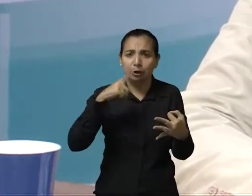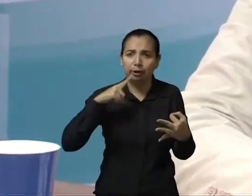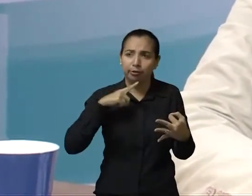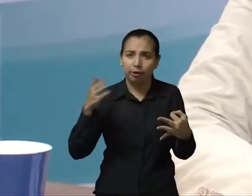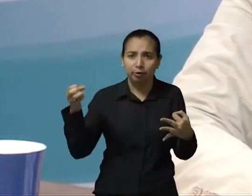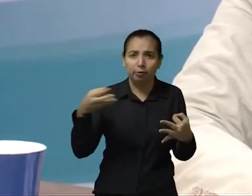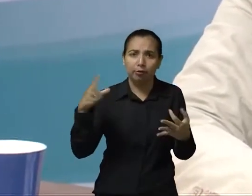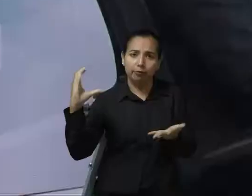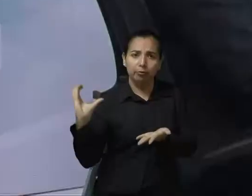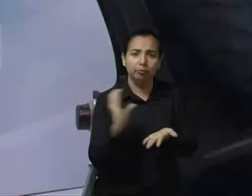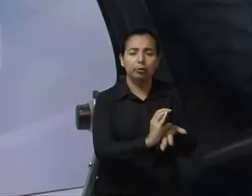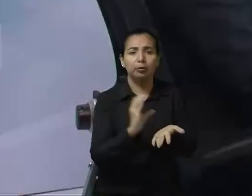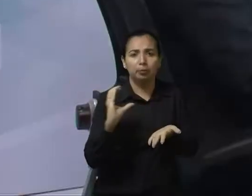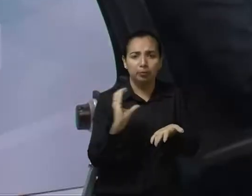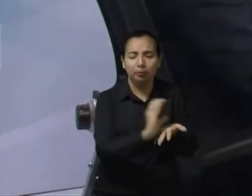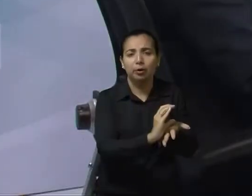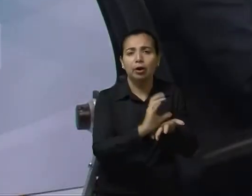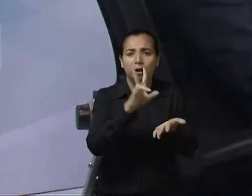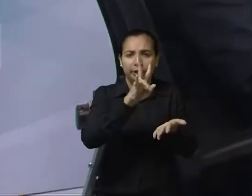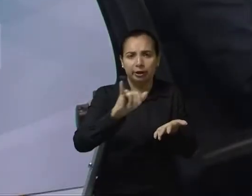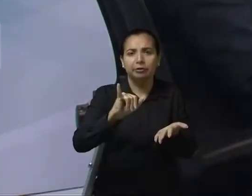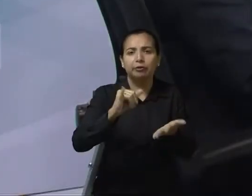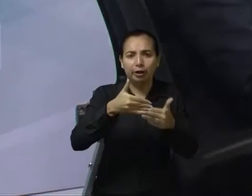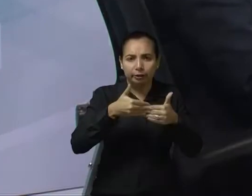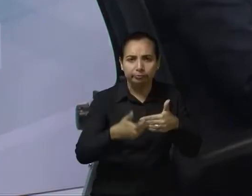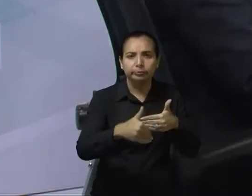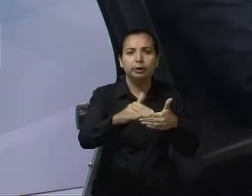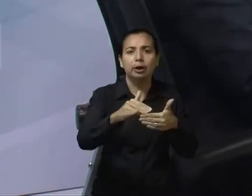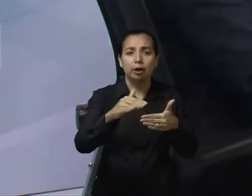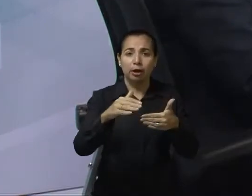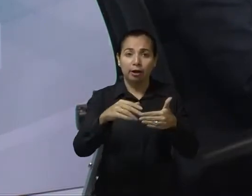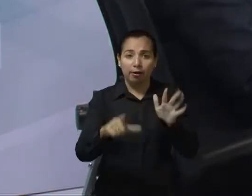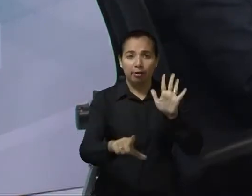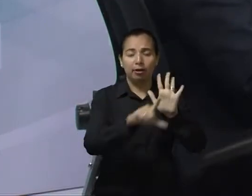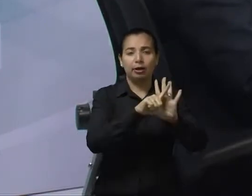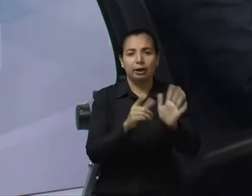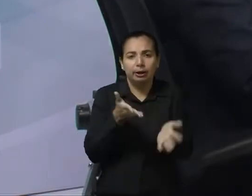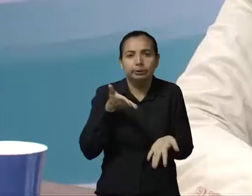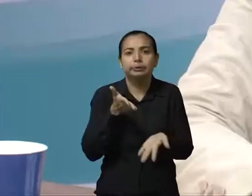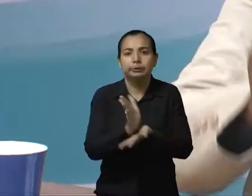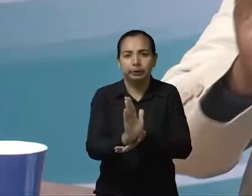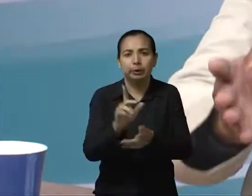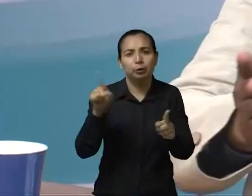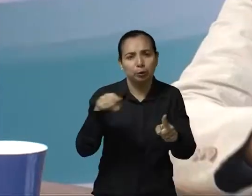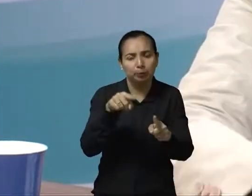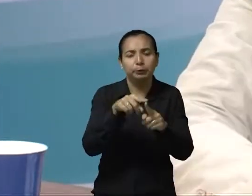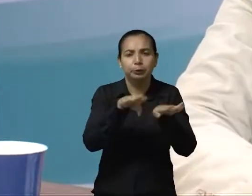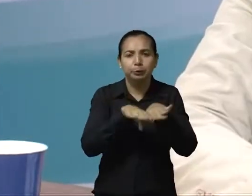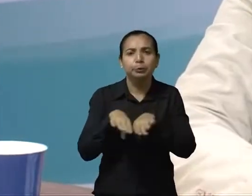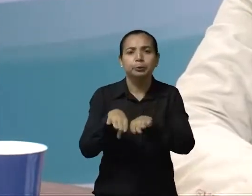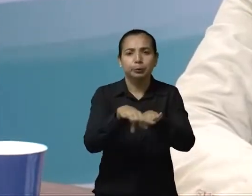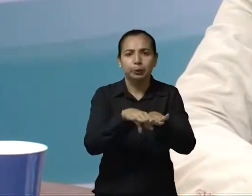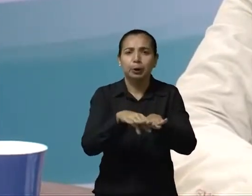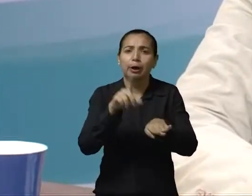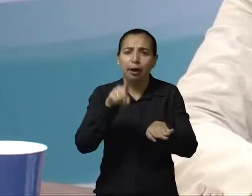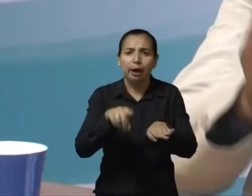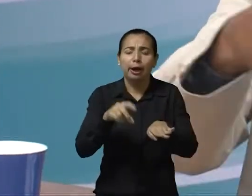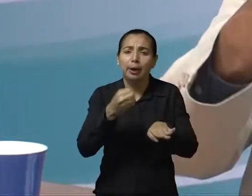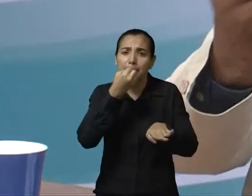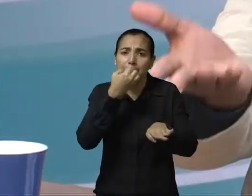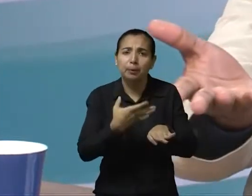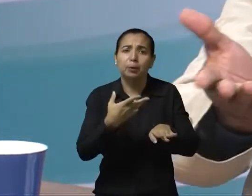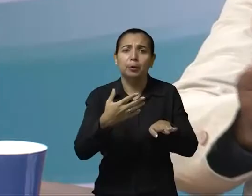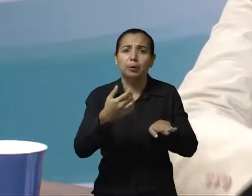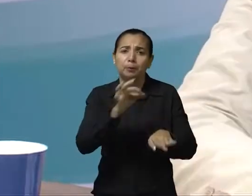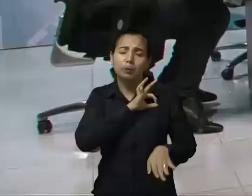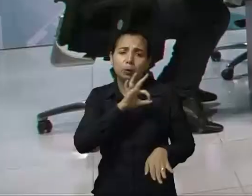ser conseguidos à medida de que se regulamentar esse objetivo, né, de fazer uma polícia penitenciária, ou